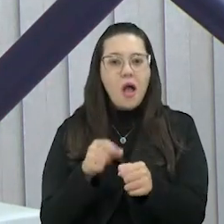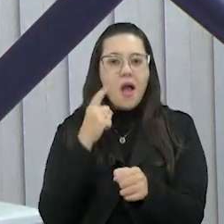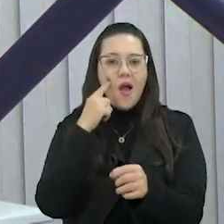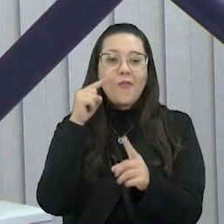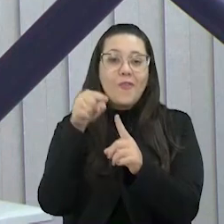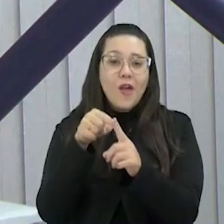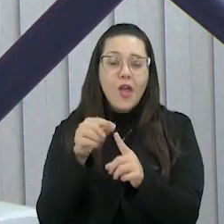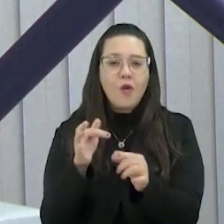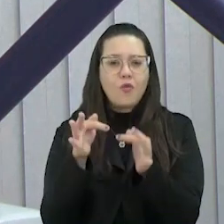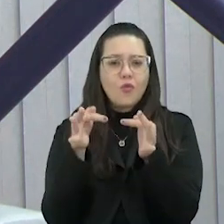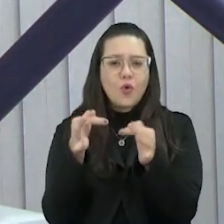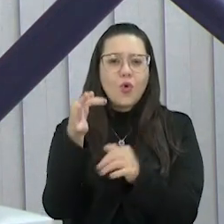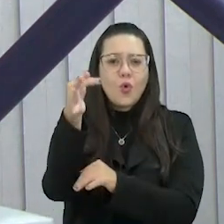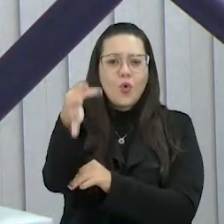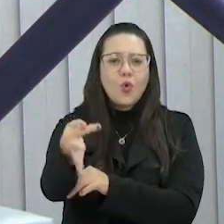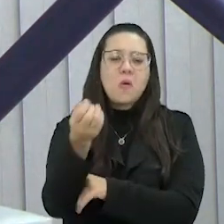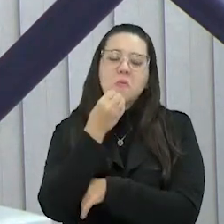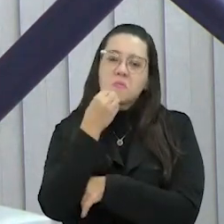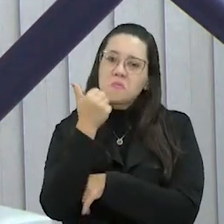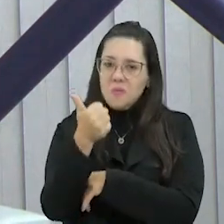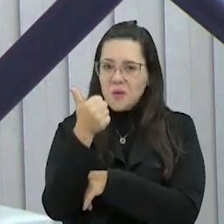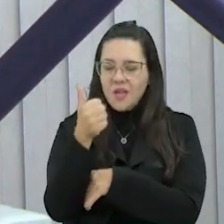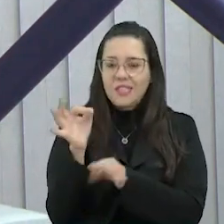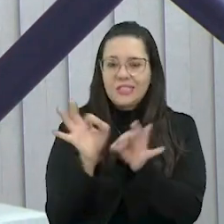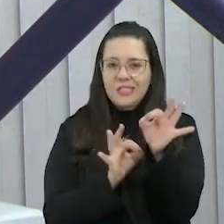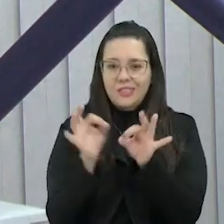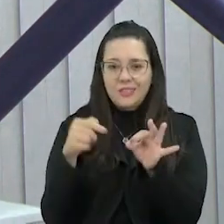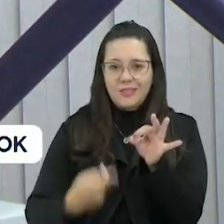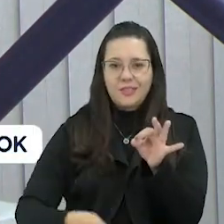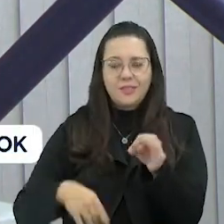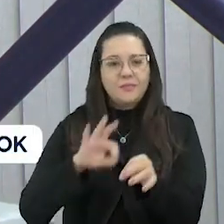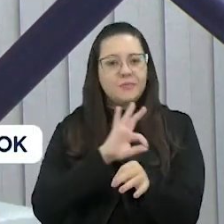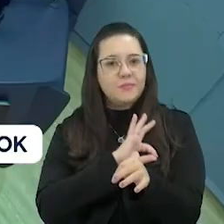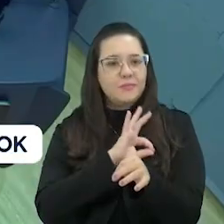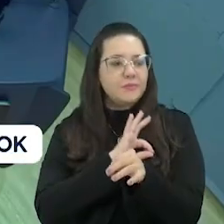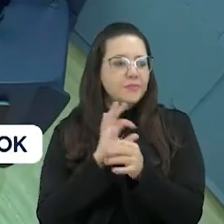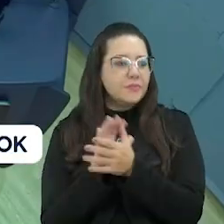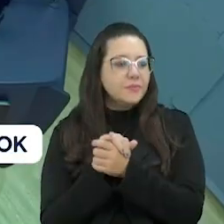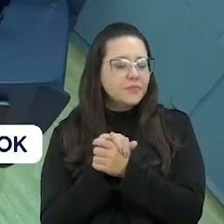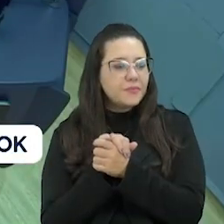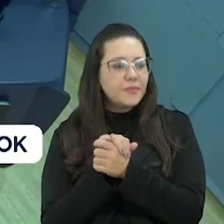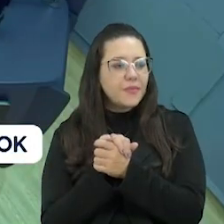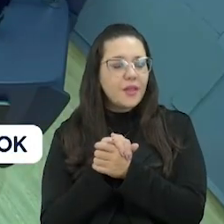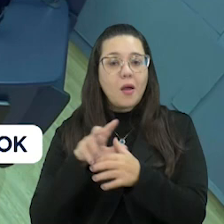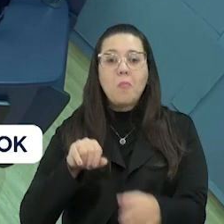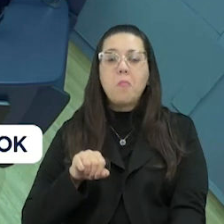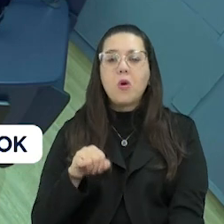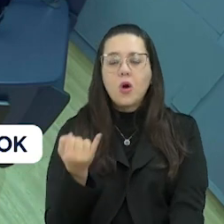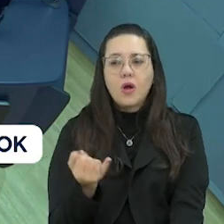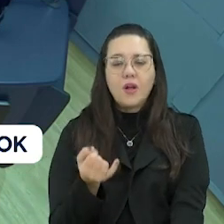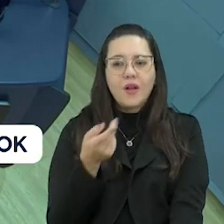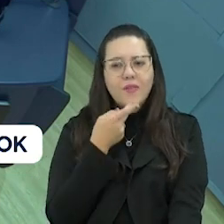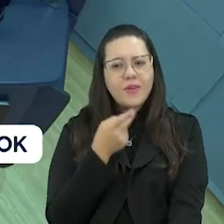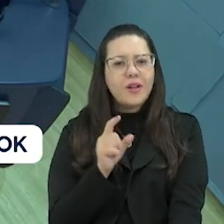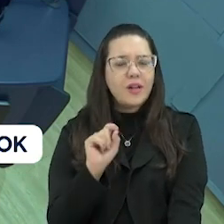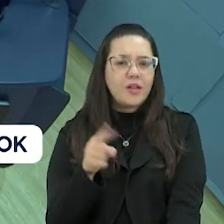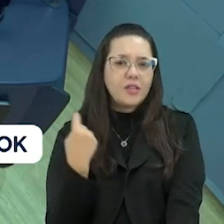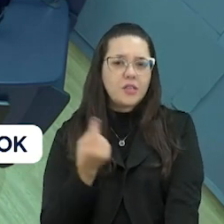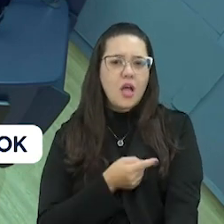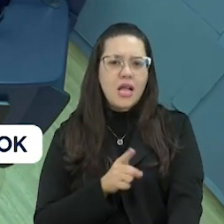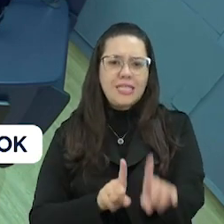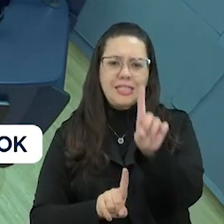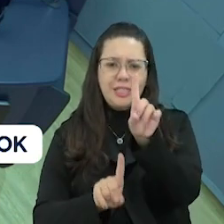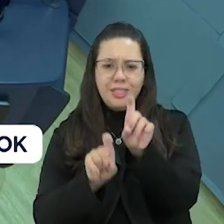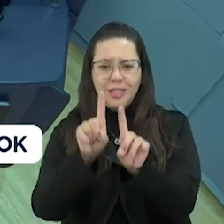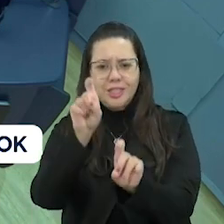com relação a muitas questões aí para empenho do policiamento na cidade. Capitão, aproveitando esse gancho, então fala um pouco para a gente sobre os desafios e